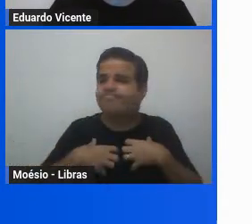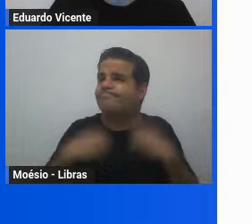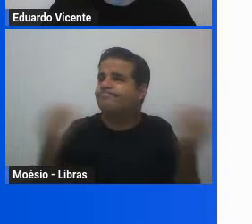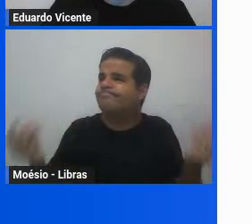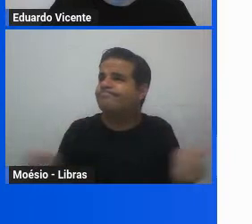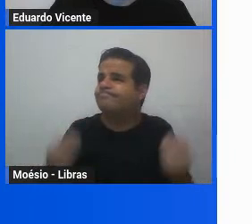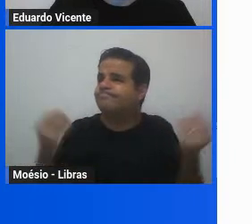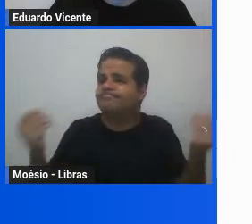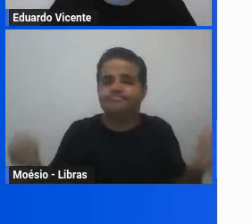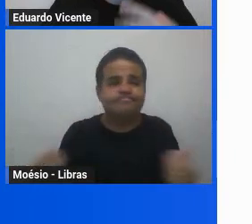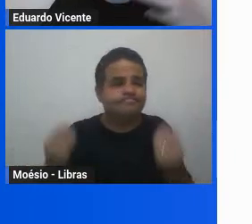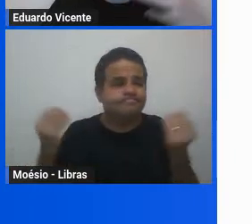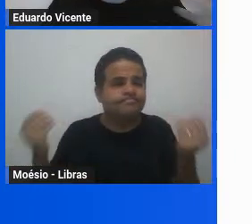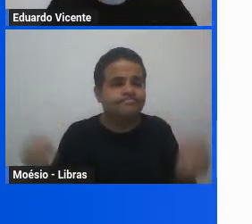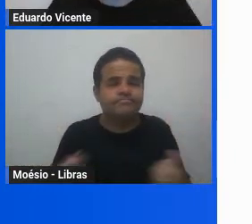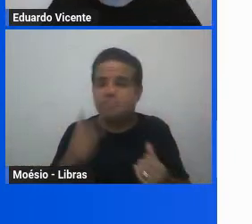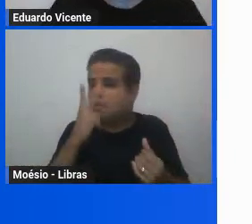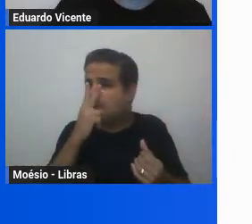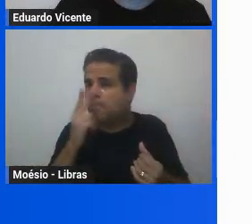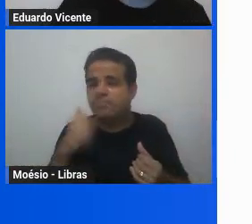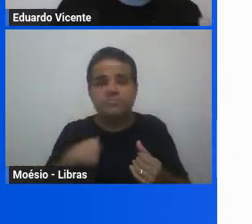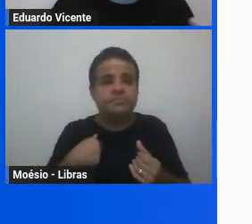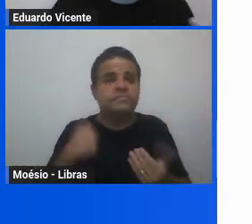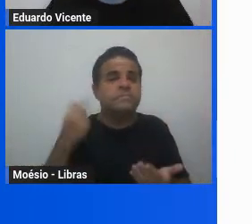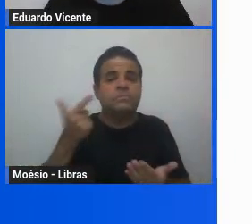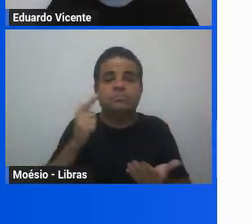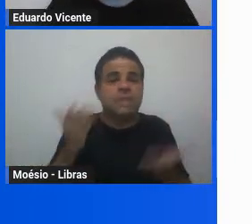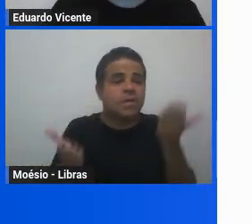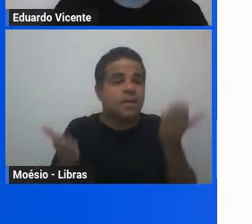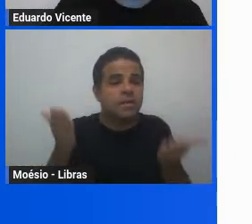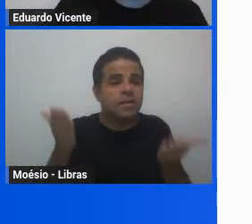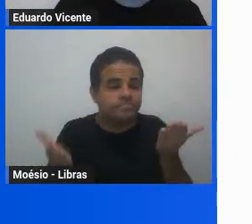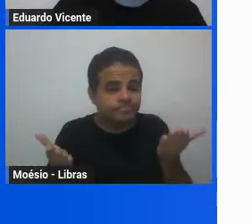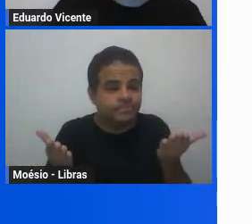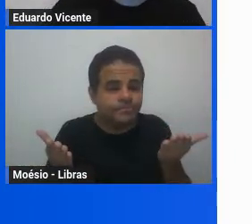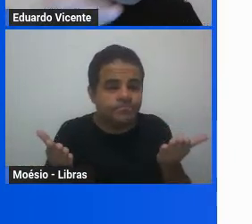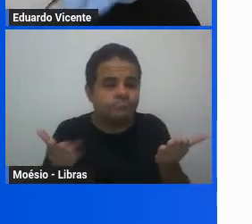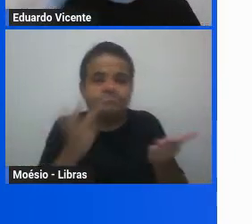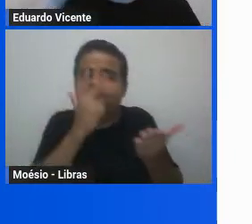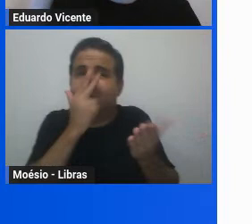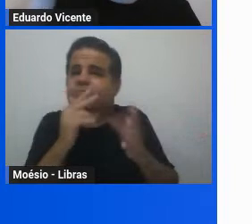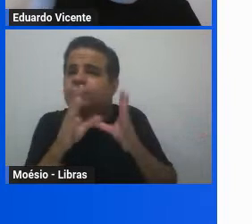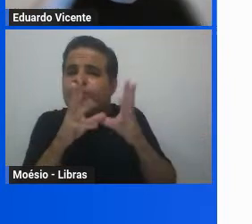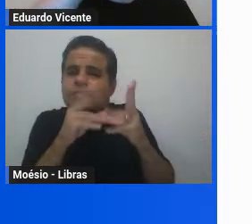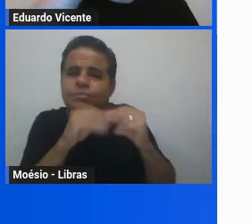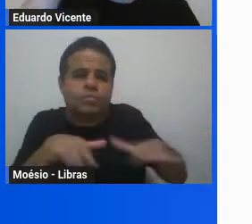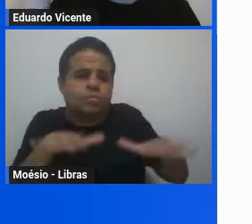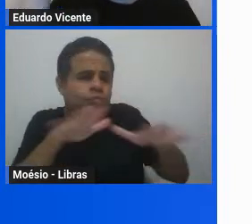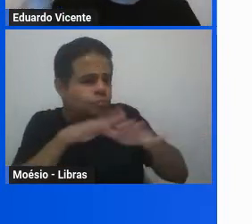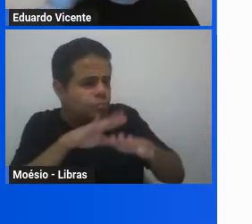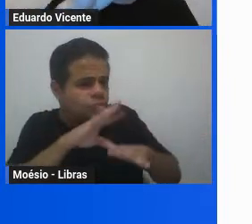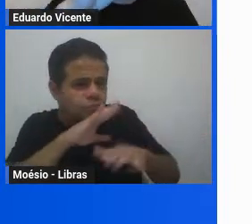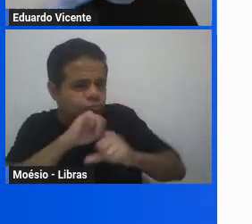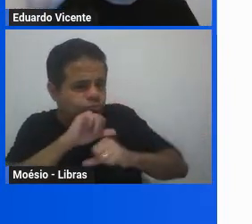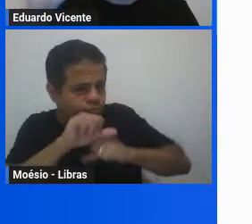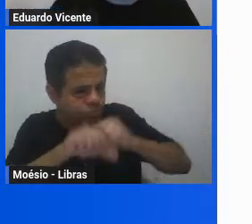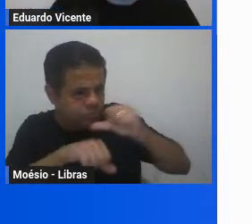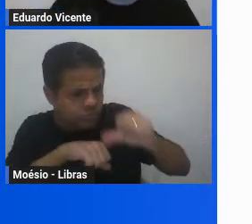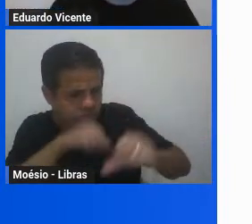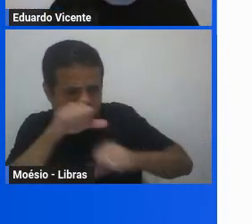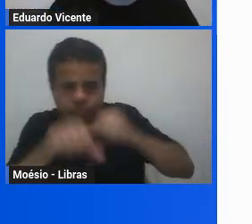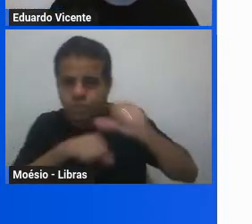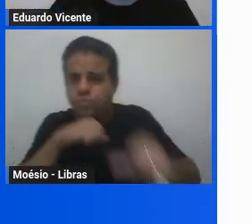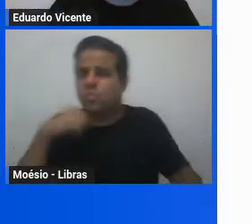que parece que eu estou em desequilíbrio, parece que tudo está em rotação, tudo está